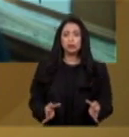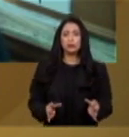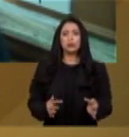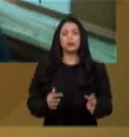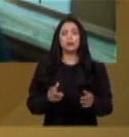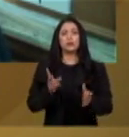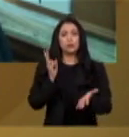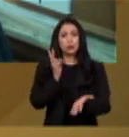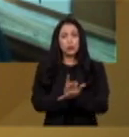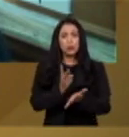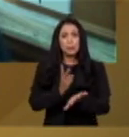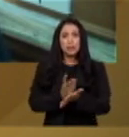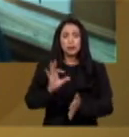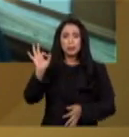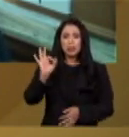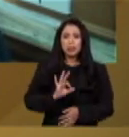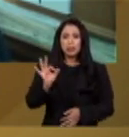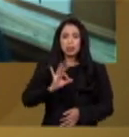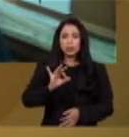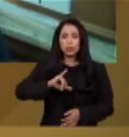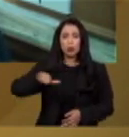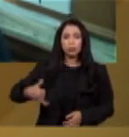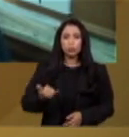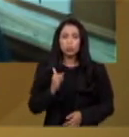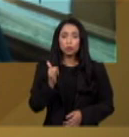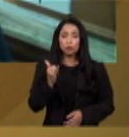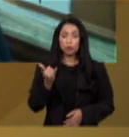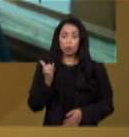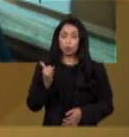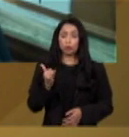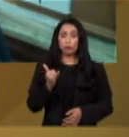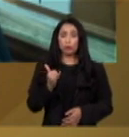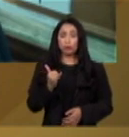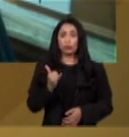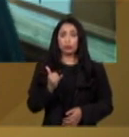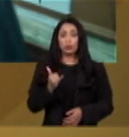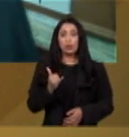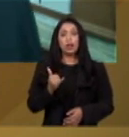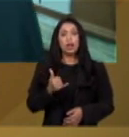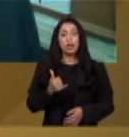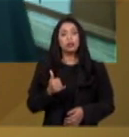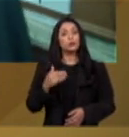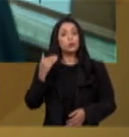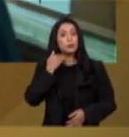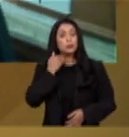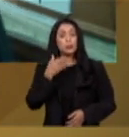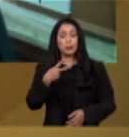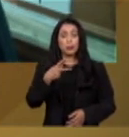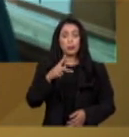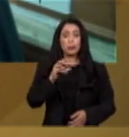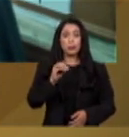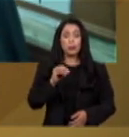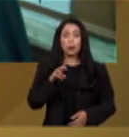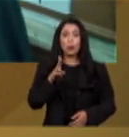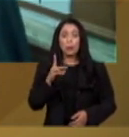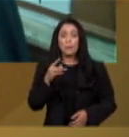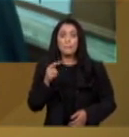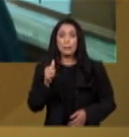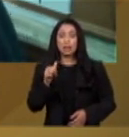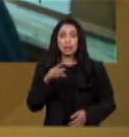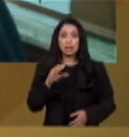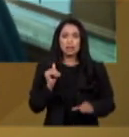percentual de juros incidentes sobre a caderneta de poupança. Aí sim, ficando excluídos